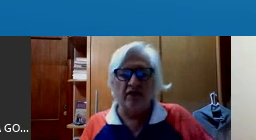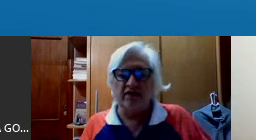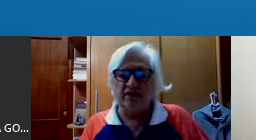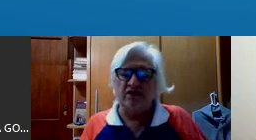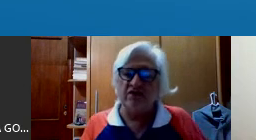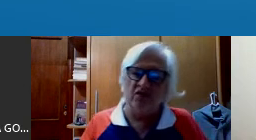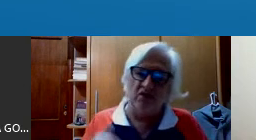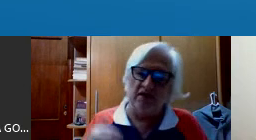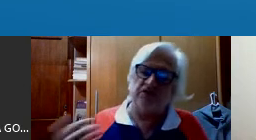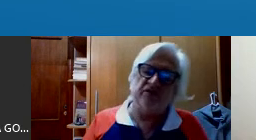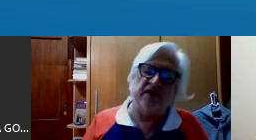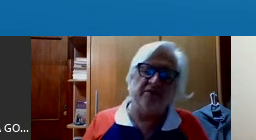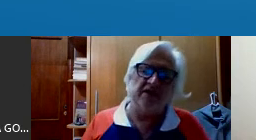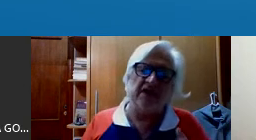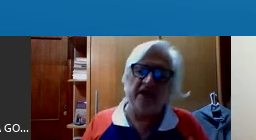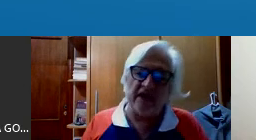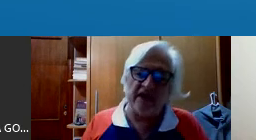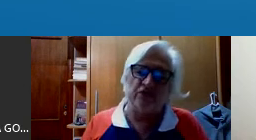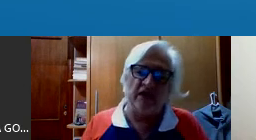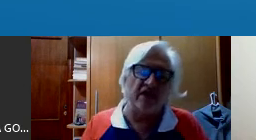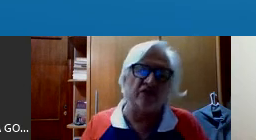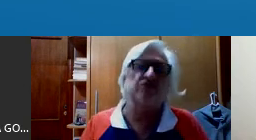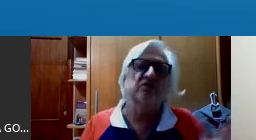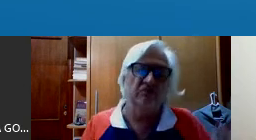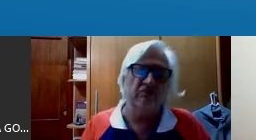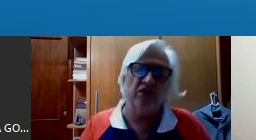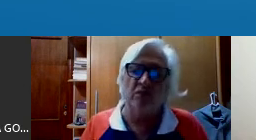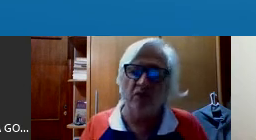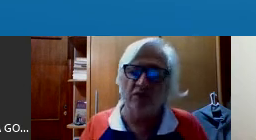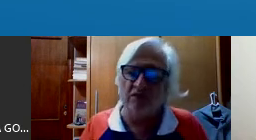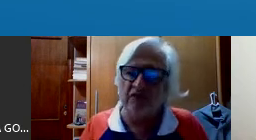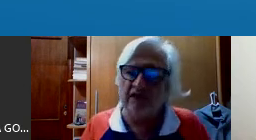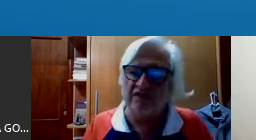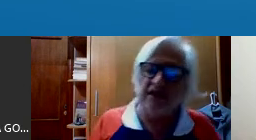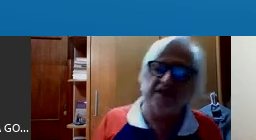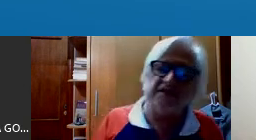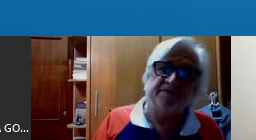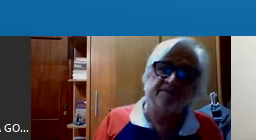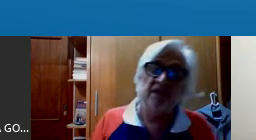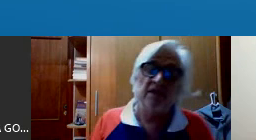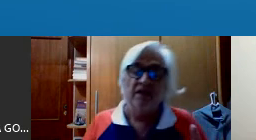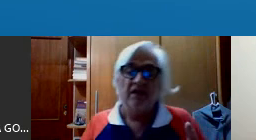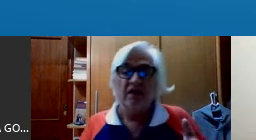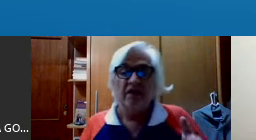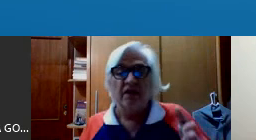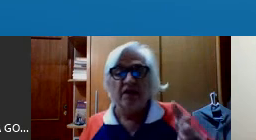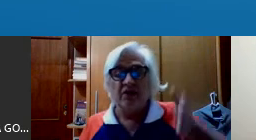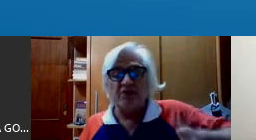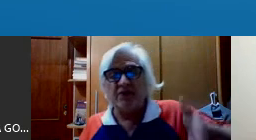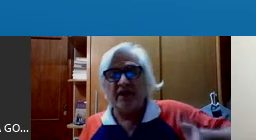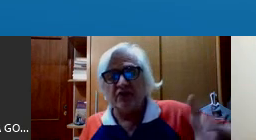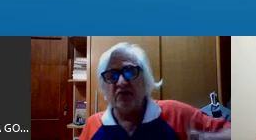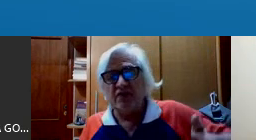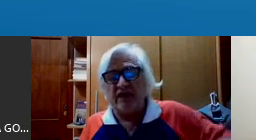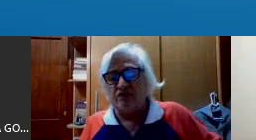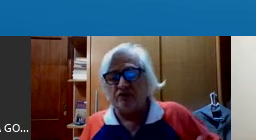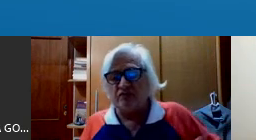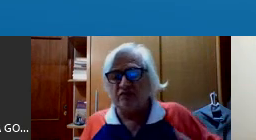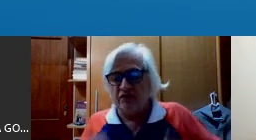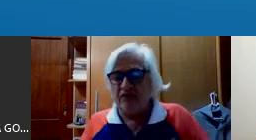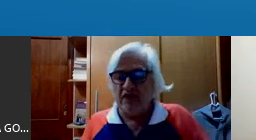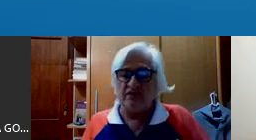inox, o 1045, o aço ferramenta, é aço, mesmo módulo de elasticidade. Então, eu posso pegar